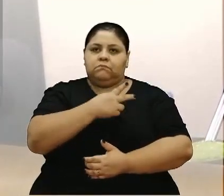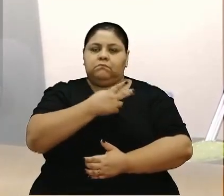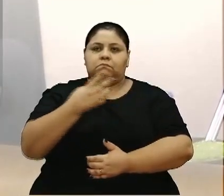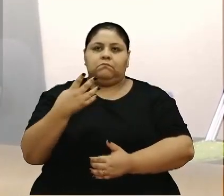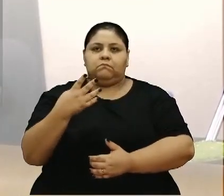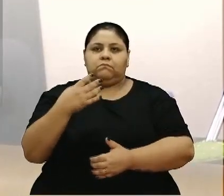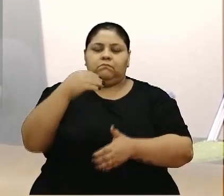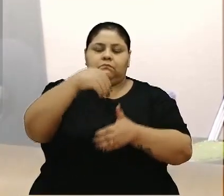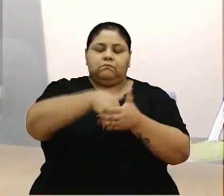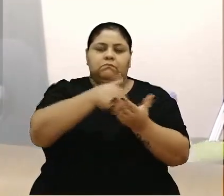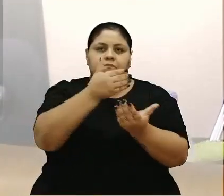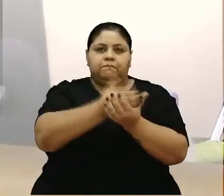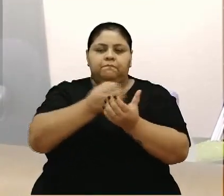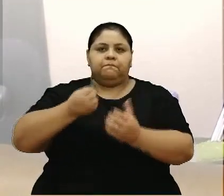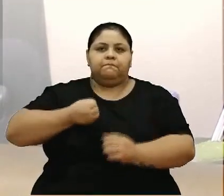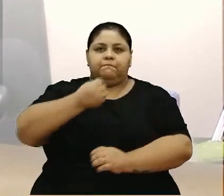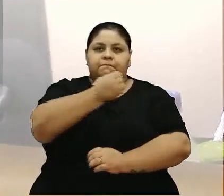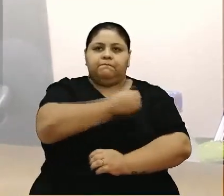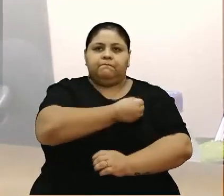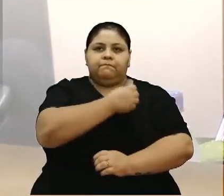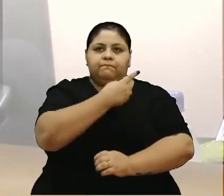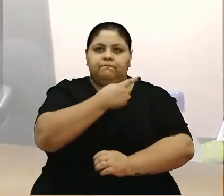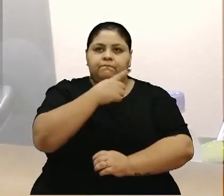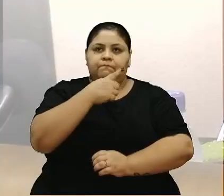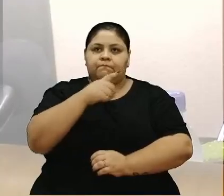3/2024, contido no processo número